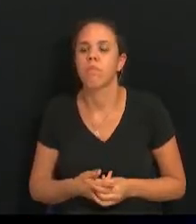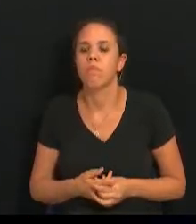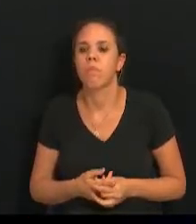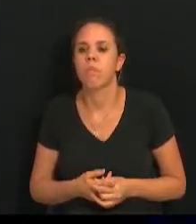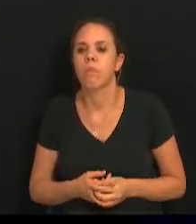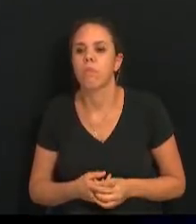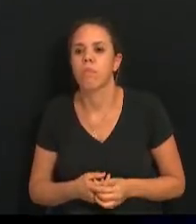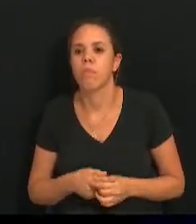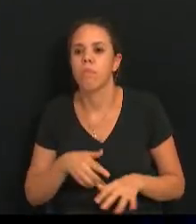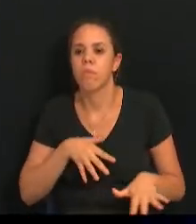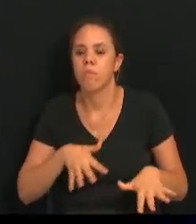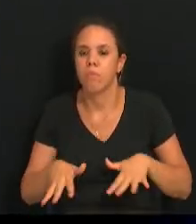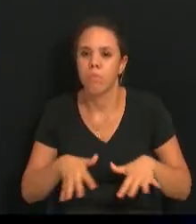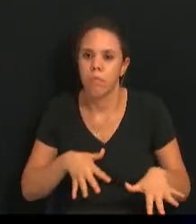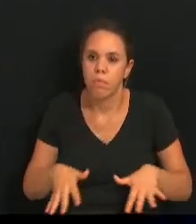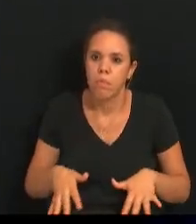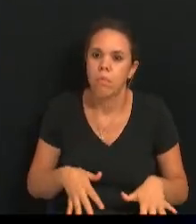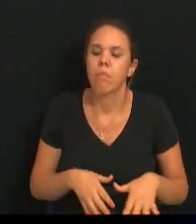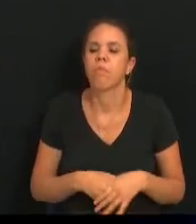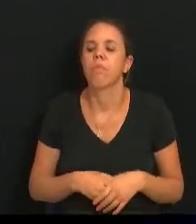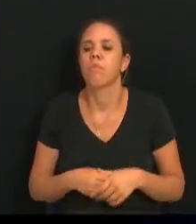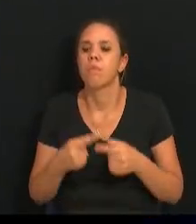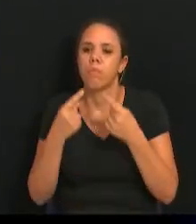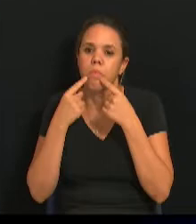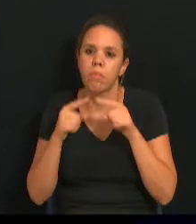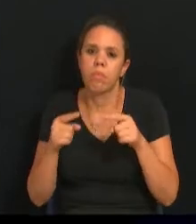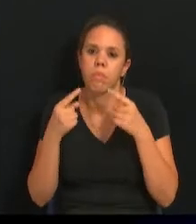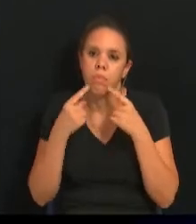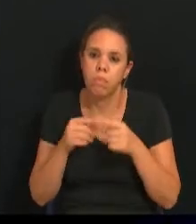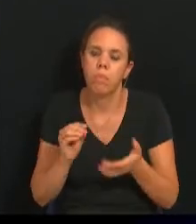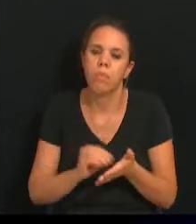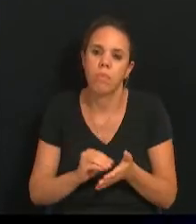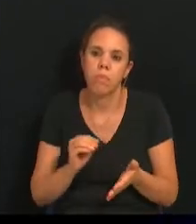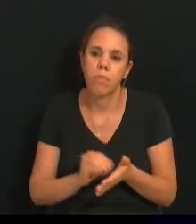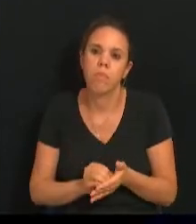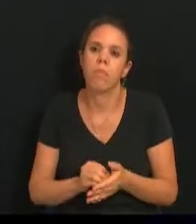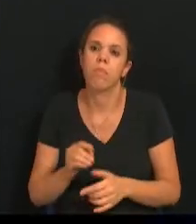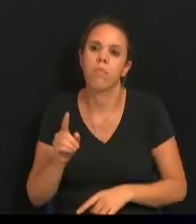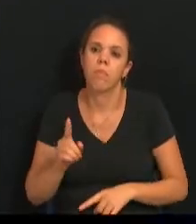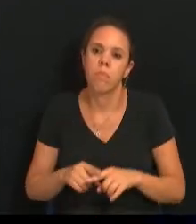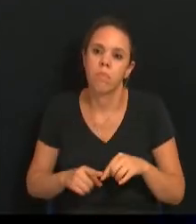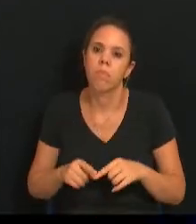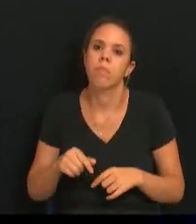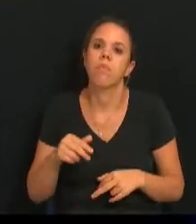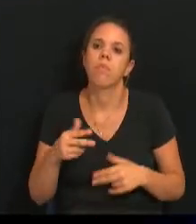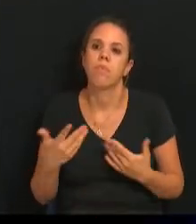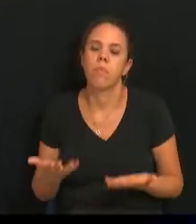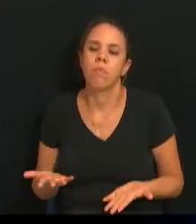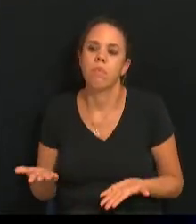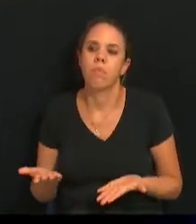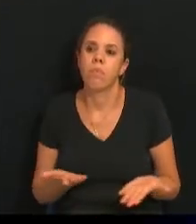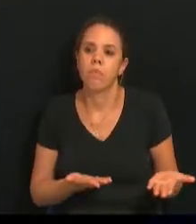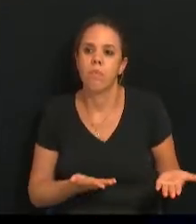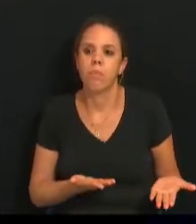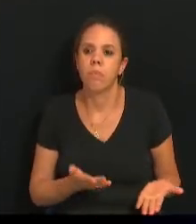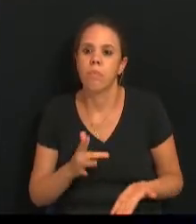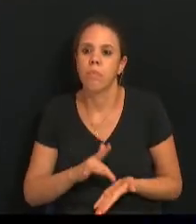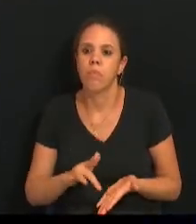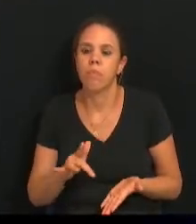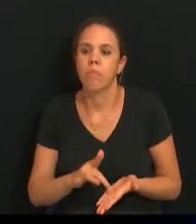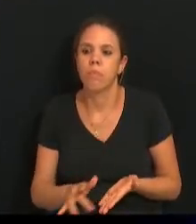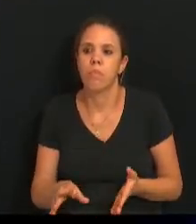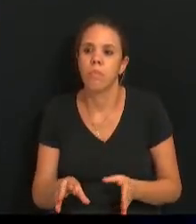se movimentar, depois da gente reclamar muito da falta de equipamento, estamos recebendo alguns tablets,